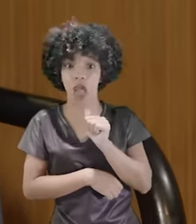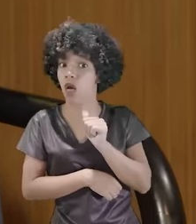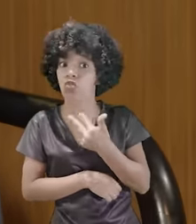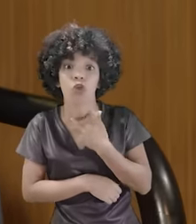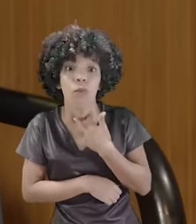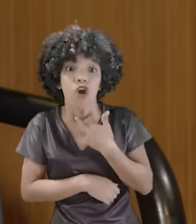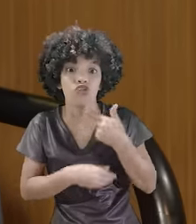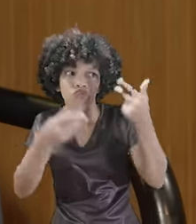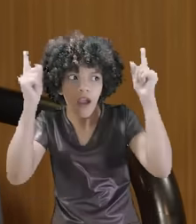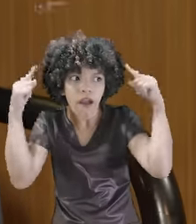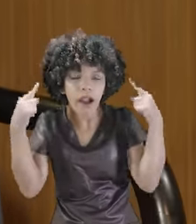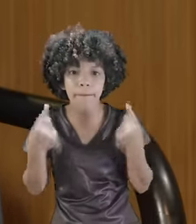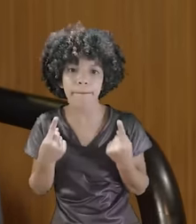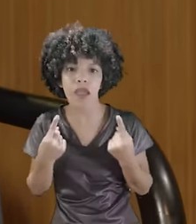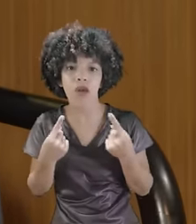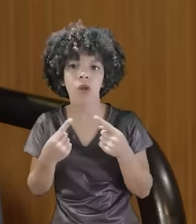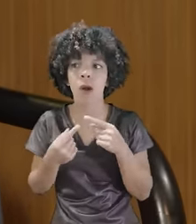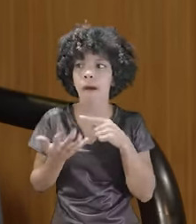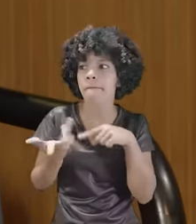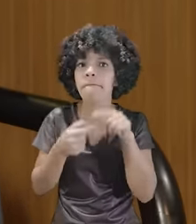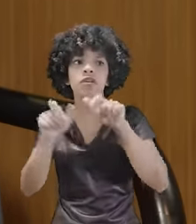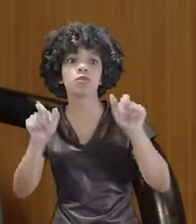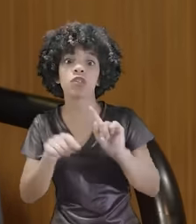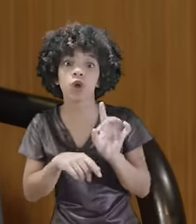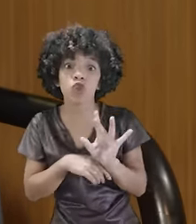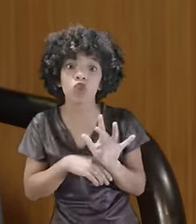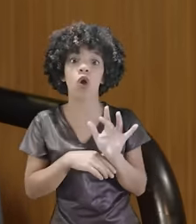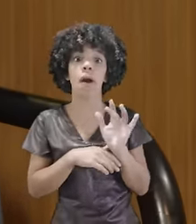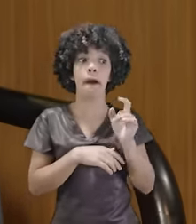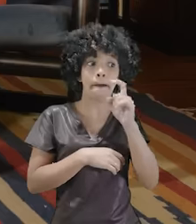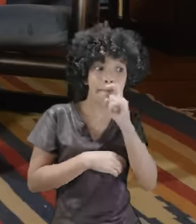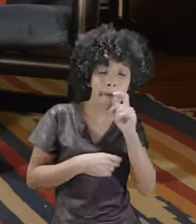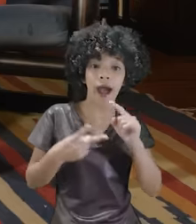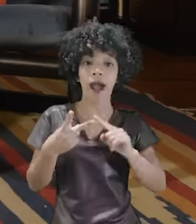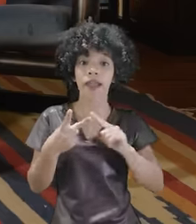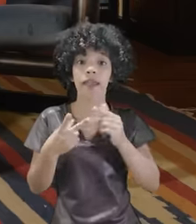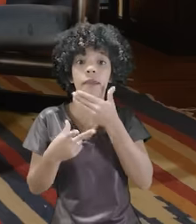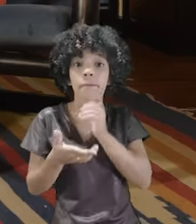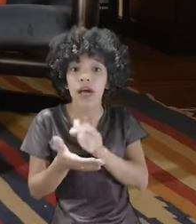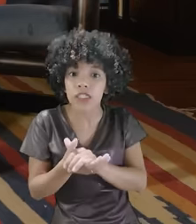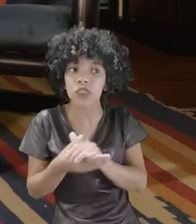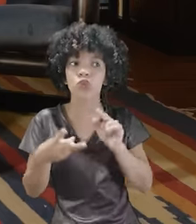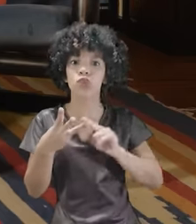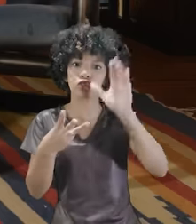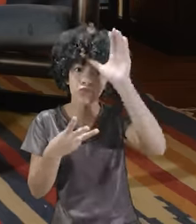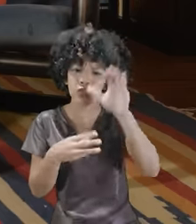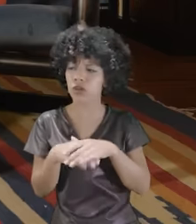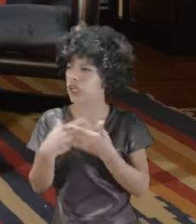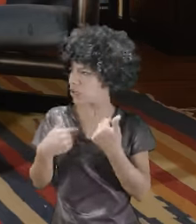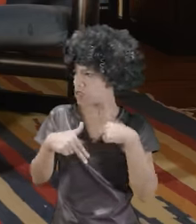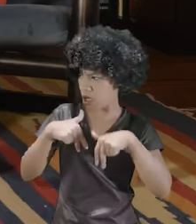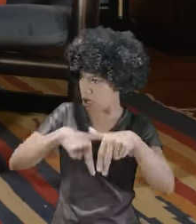nem corpo para o homem só para marido e irmão e pai e tio não de você e você anda aqui